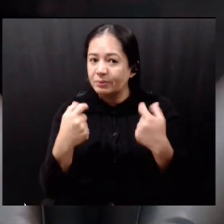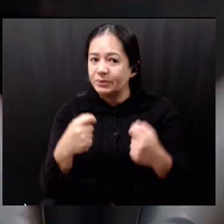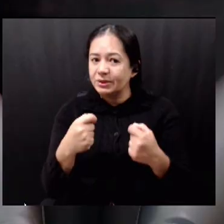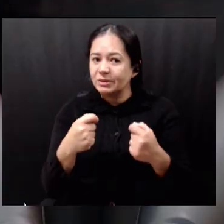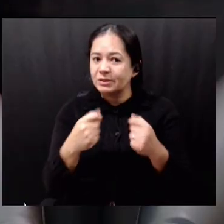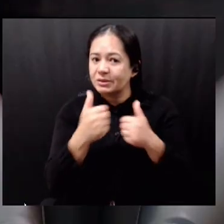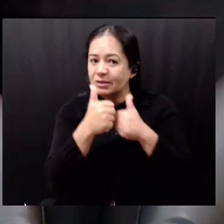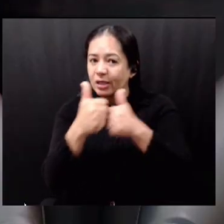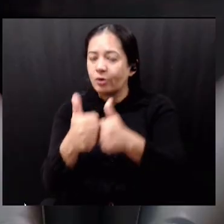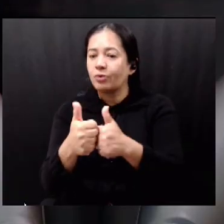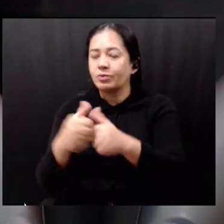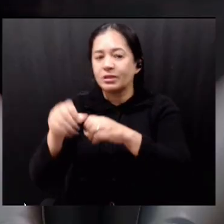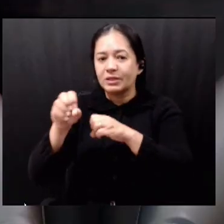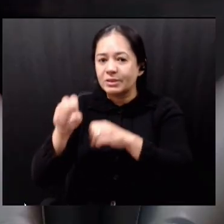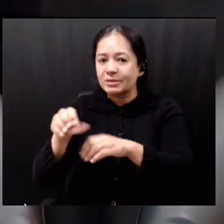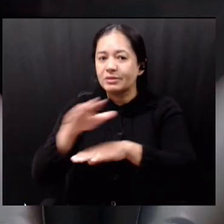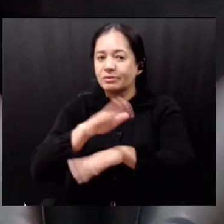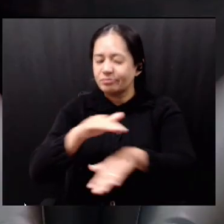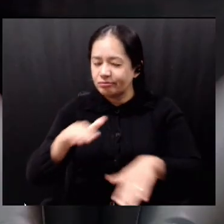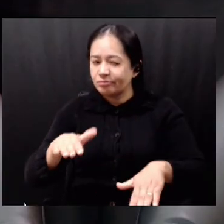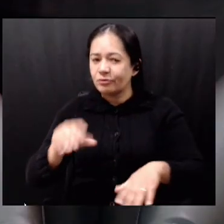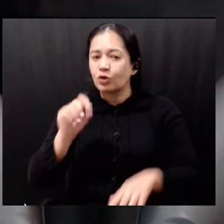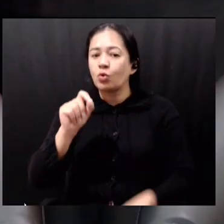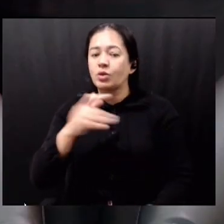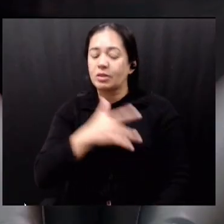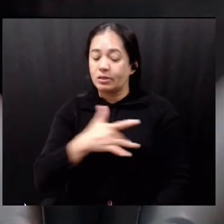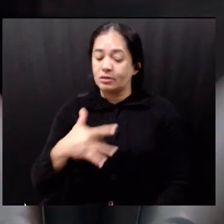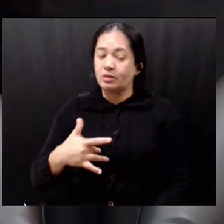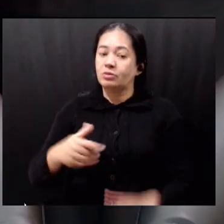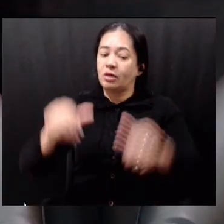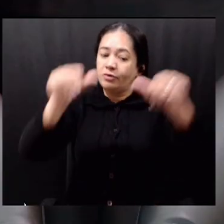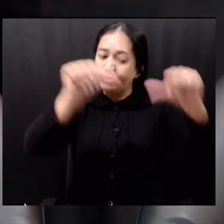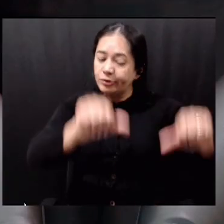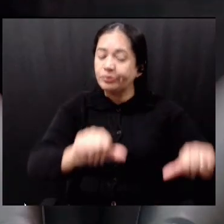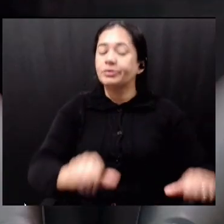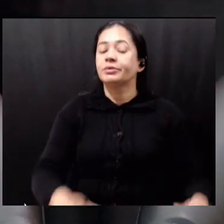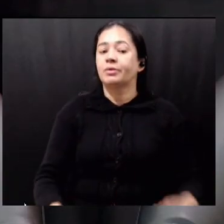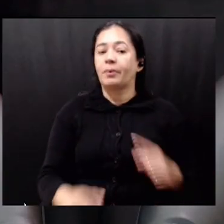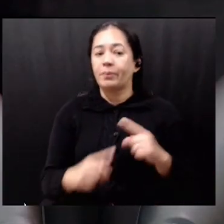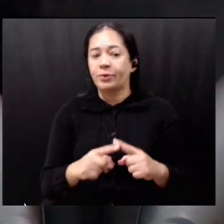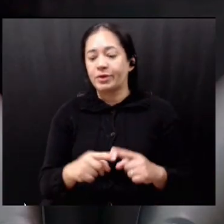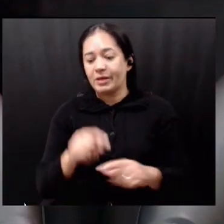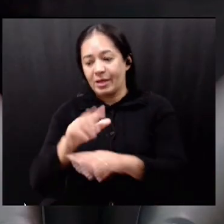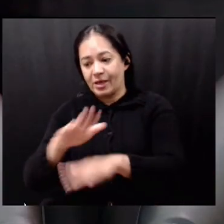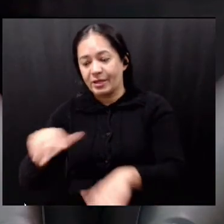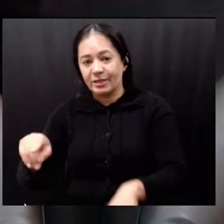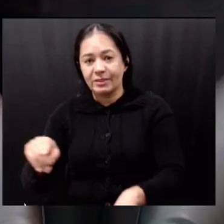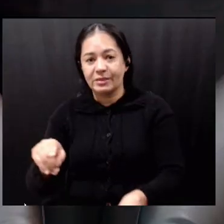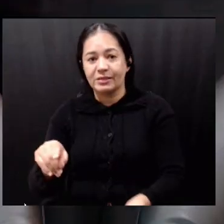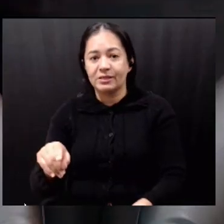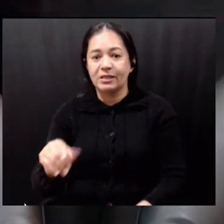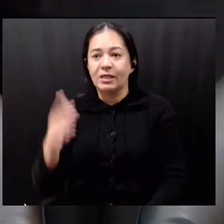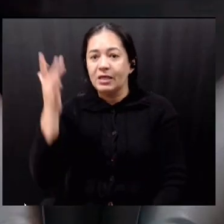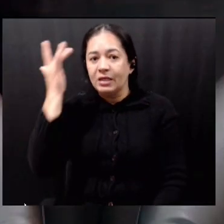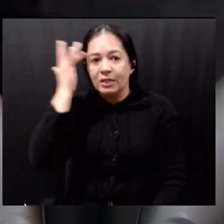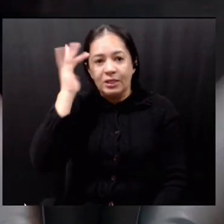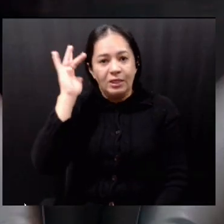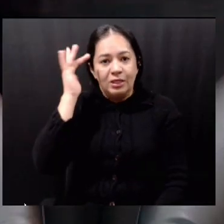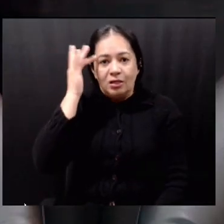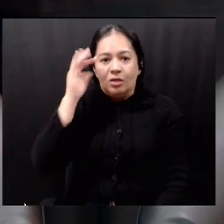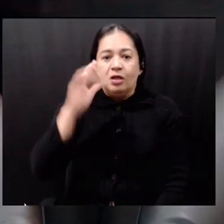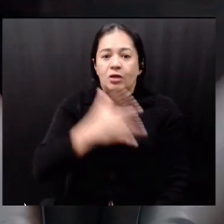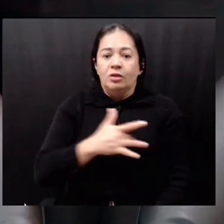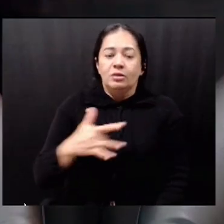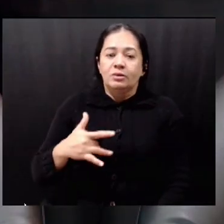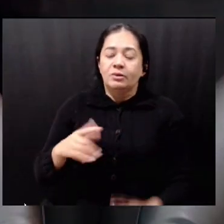essa criança sobre o que é saudável e o que não é. Né? Porque por mais que a criança ela ainda não tenha compreensão do que é saudável ou não, mas se